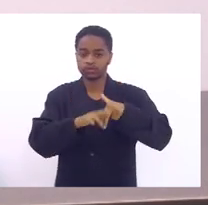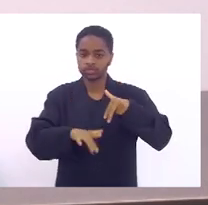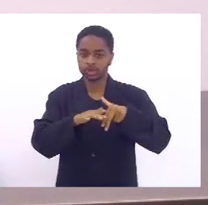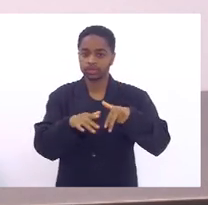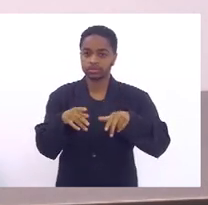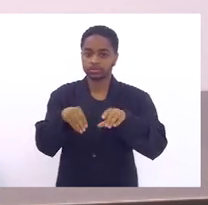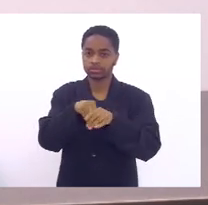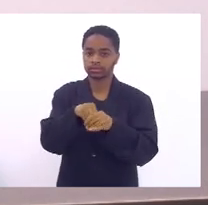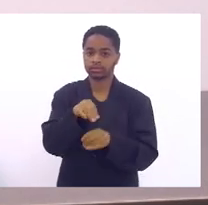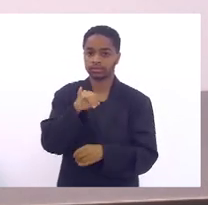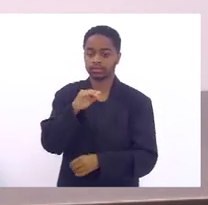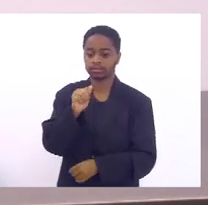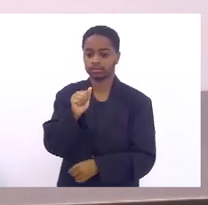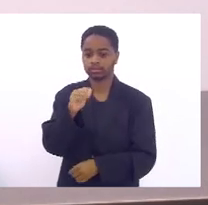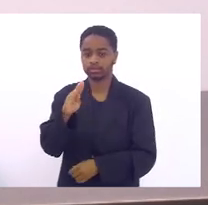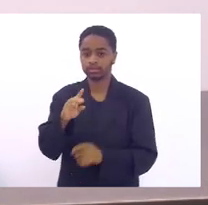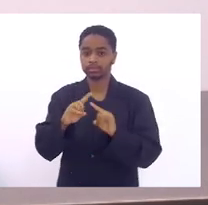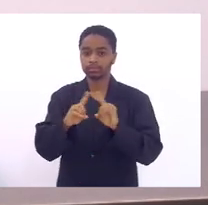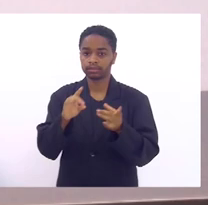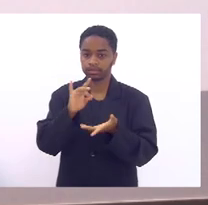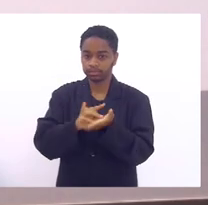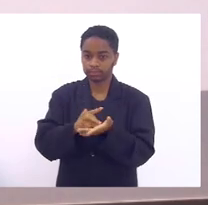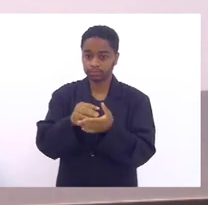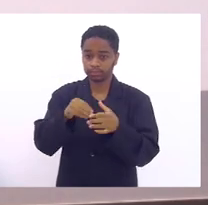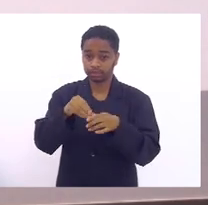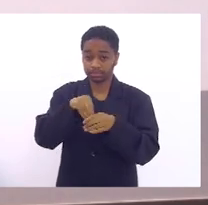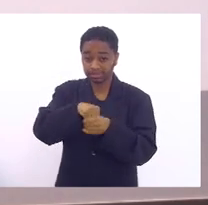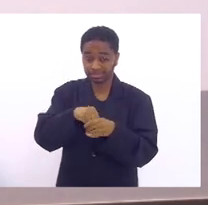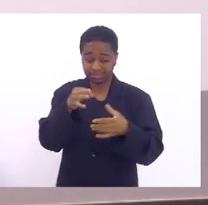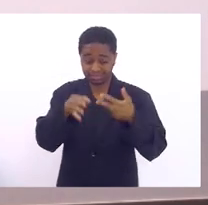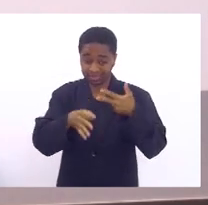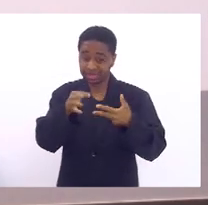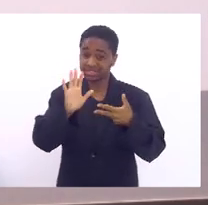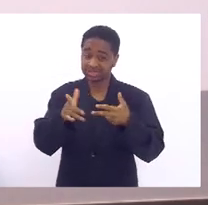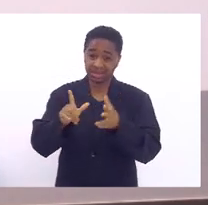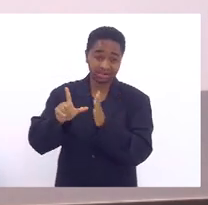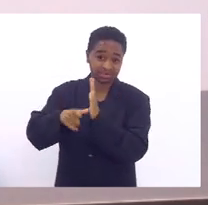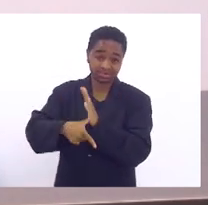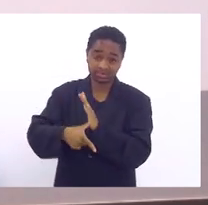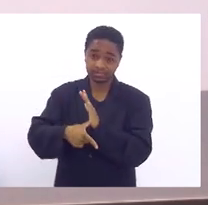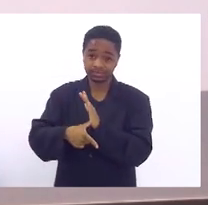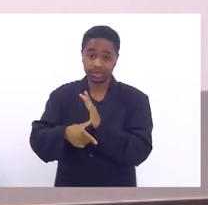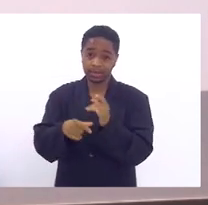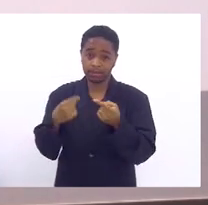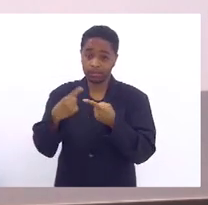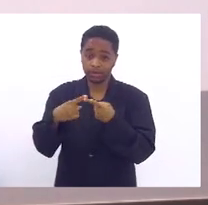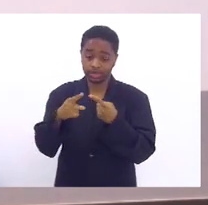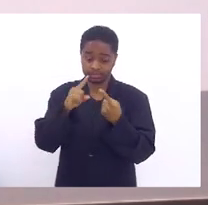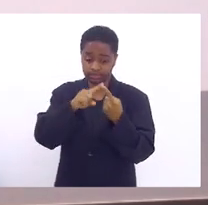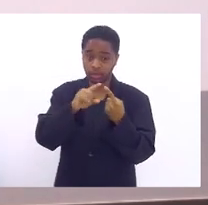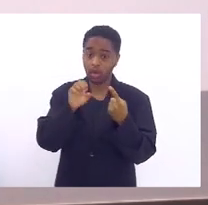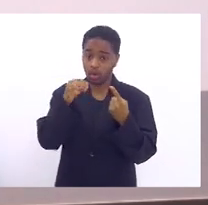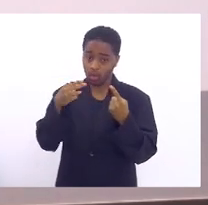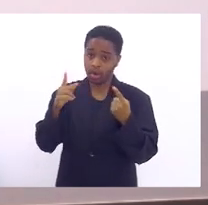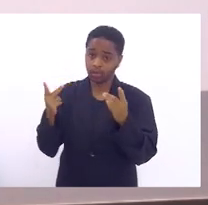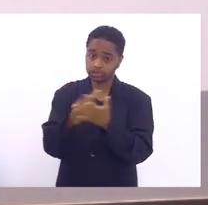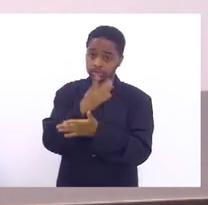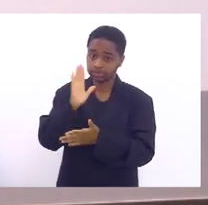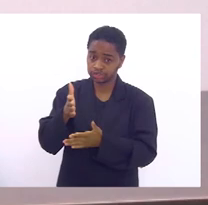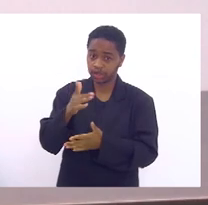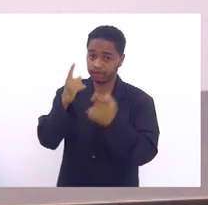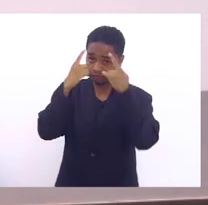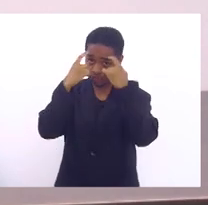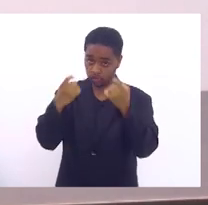mas a verdade é quando chega no judiciário já é tarde demais né porque Das duas uma ou a mulher já foi vítima de violência ela já carrega aquela